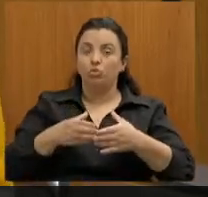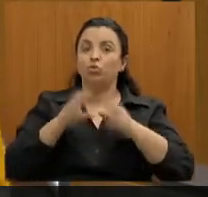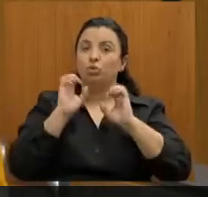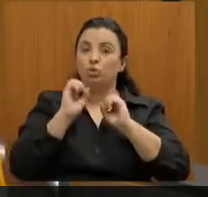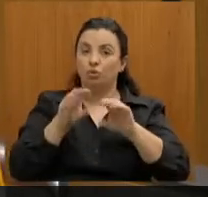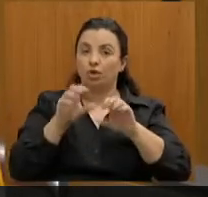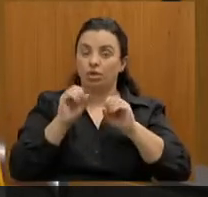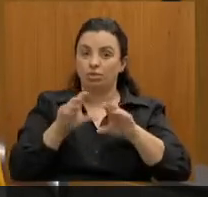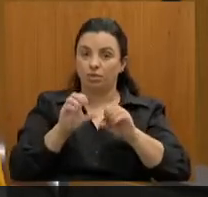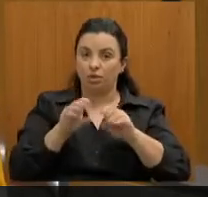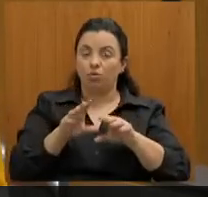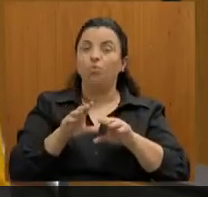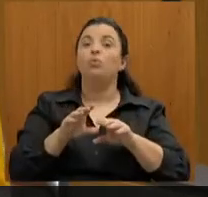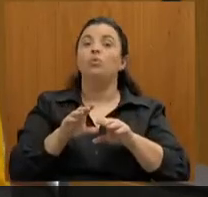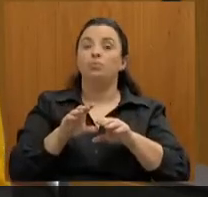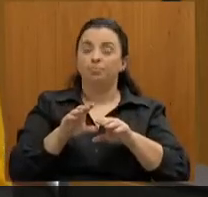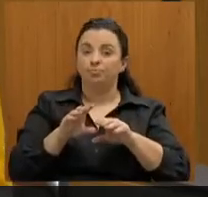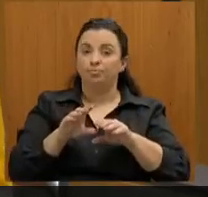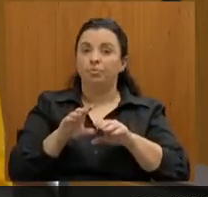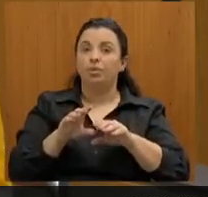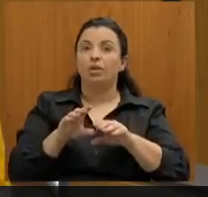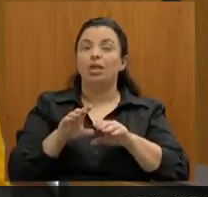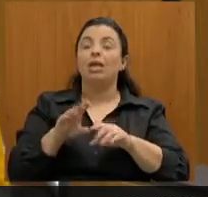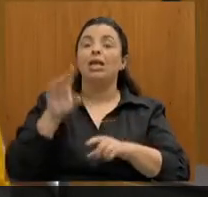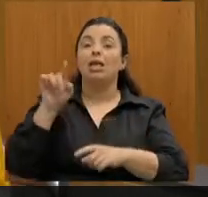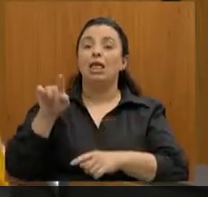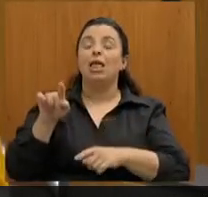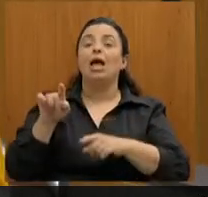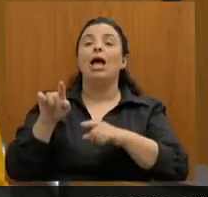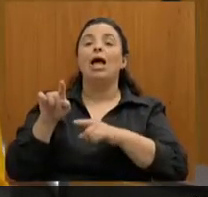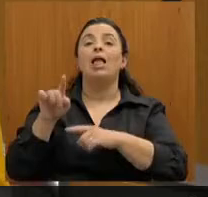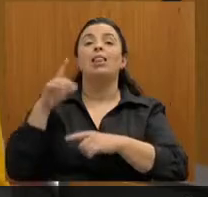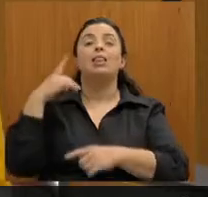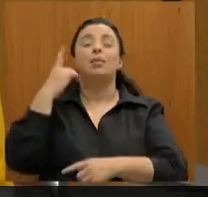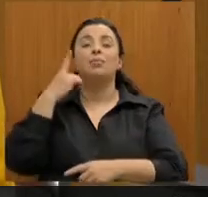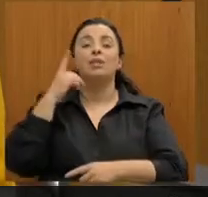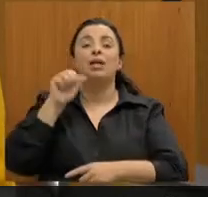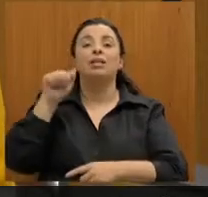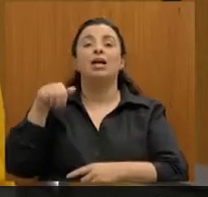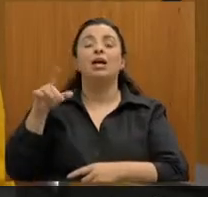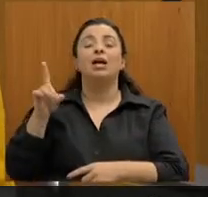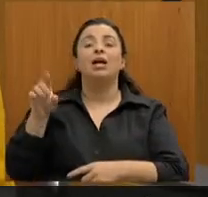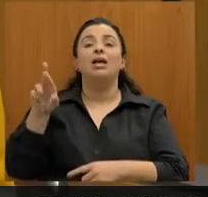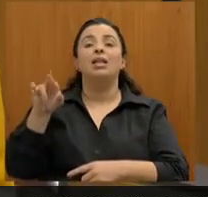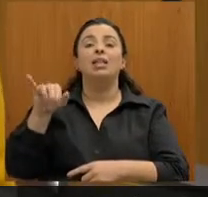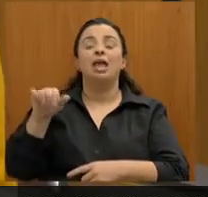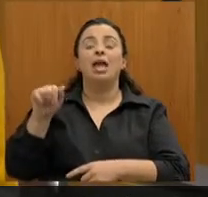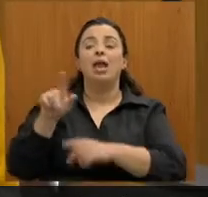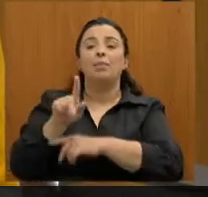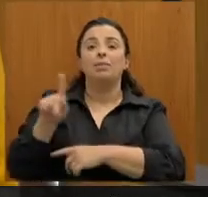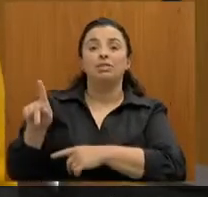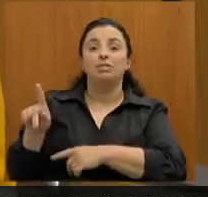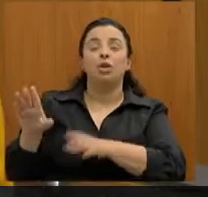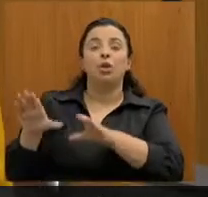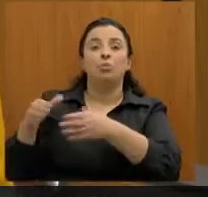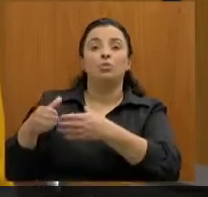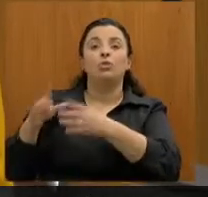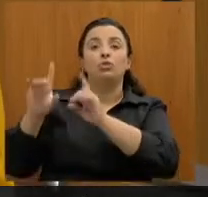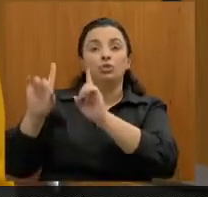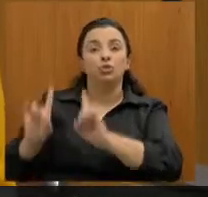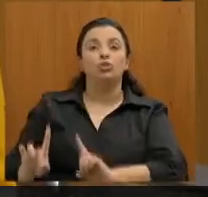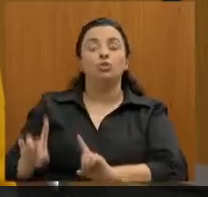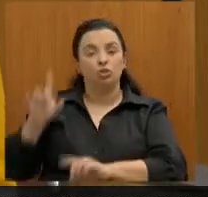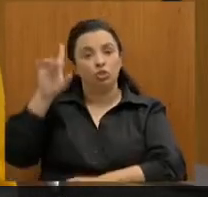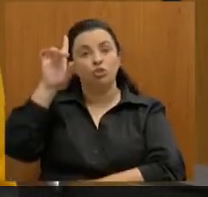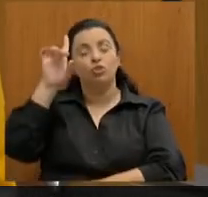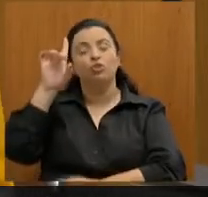educação deputada Andreia de Jesus Preside a comissão de direitos humanos e a